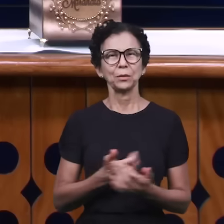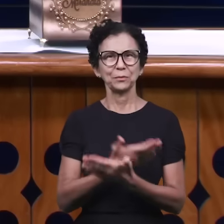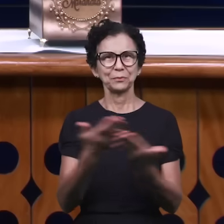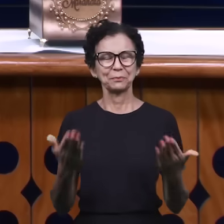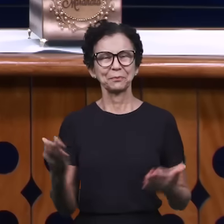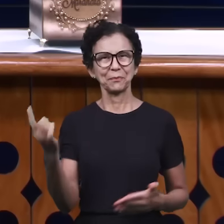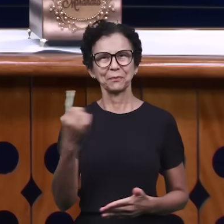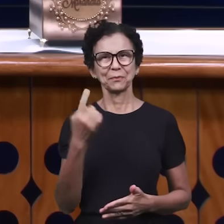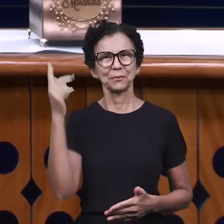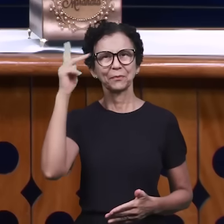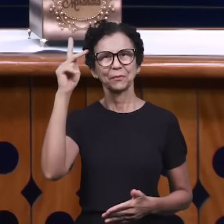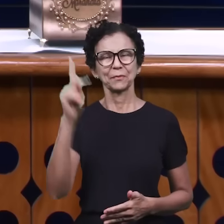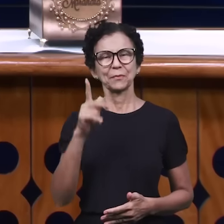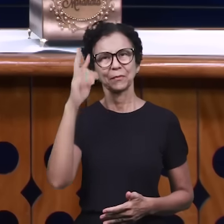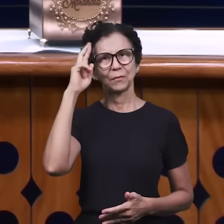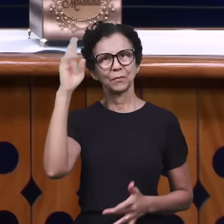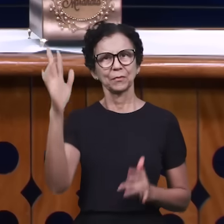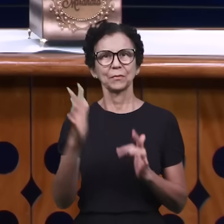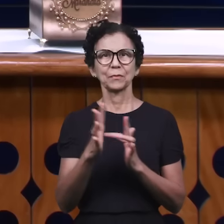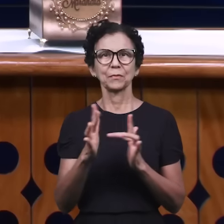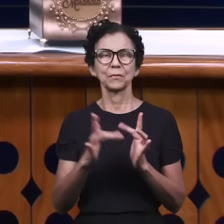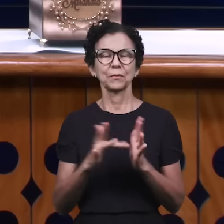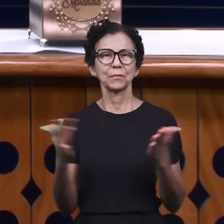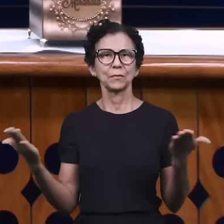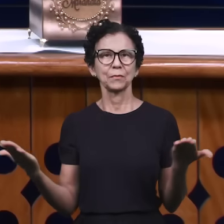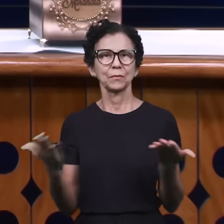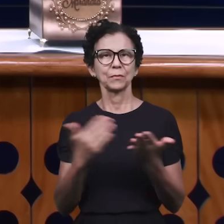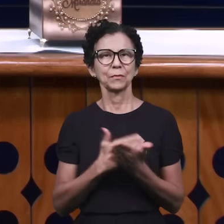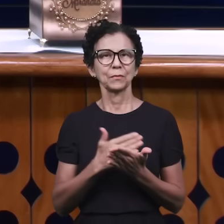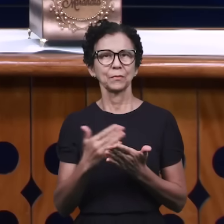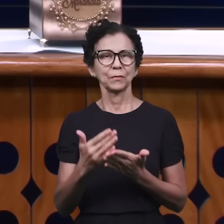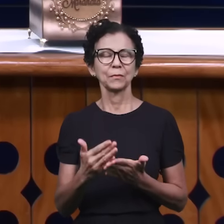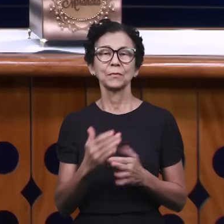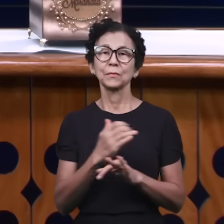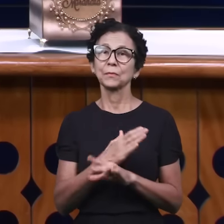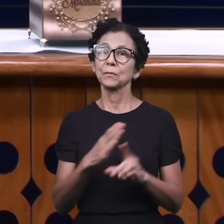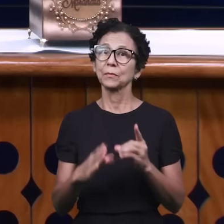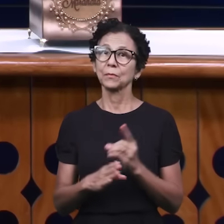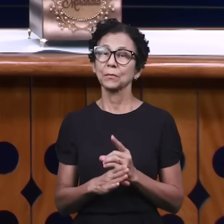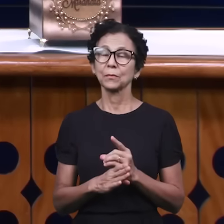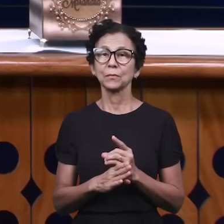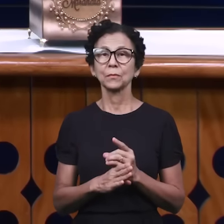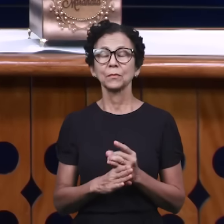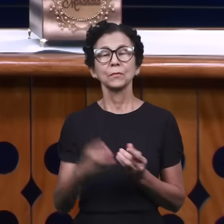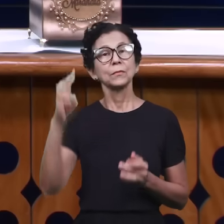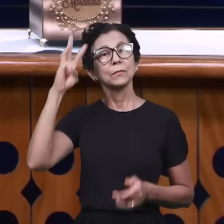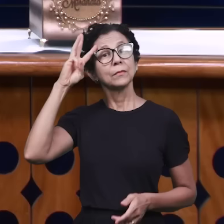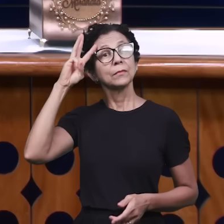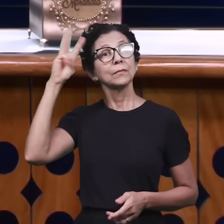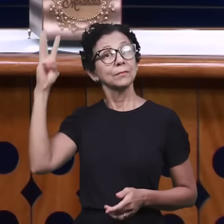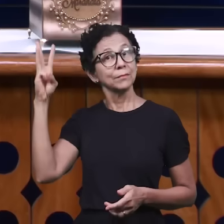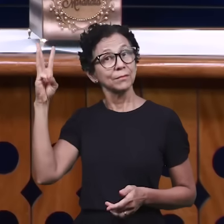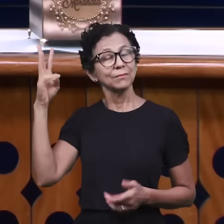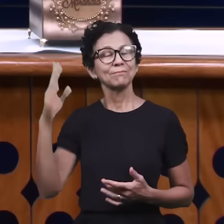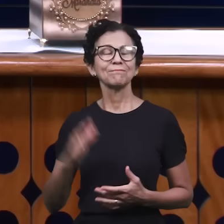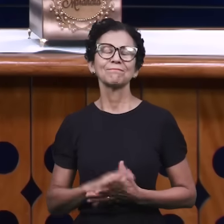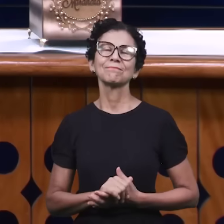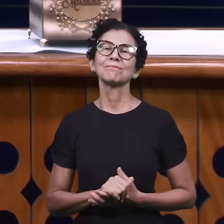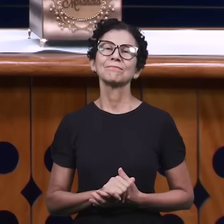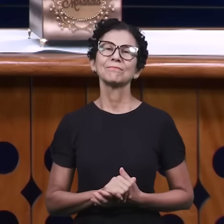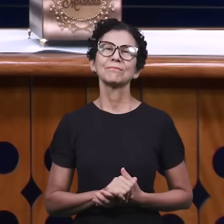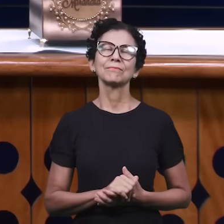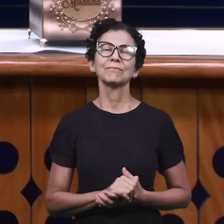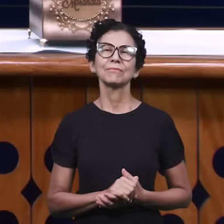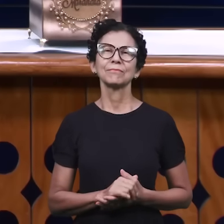quero saudar a todos com a paz do Senhor Jesus. Nós estamos aqui para dar início ao nosso culto desta terça-feira e nós queremos iniciar